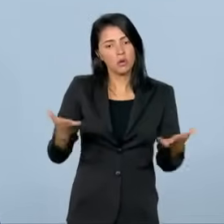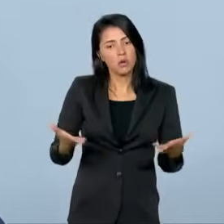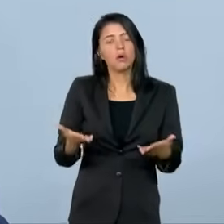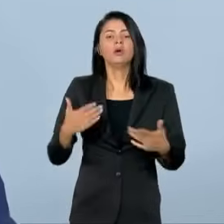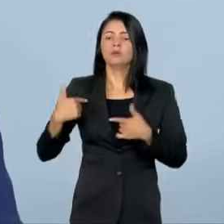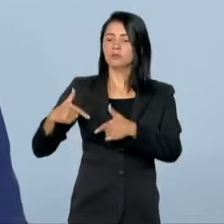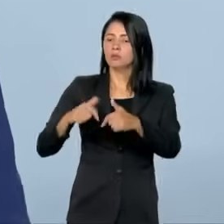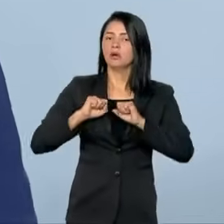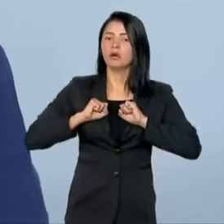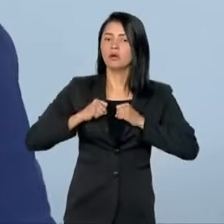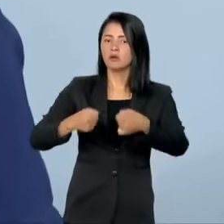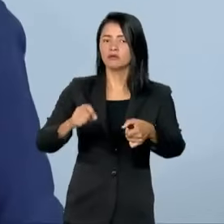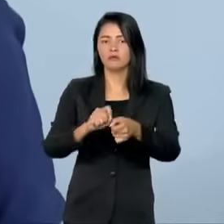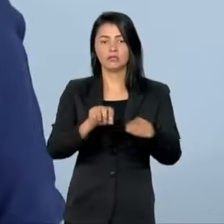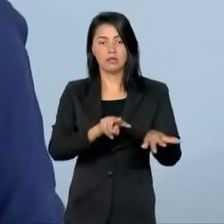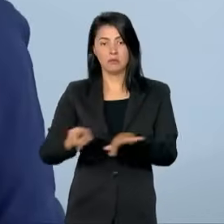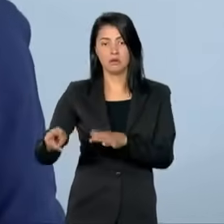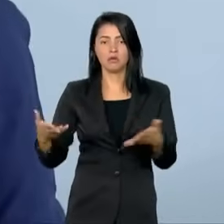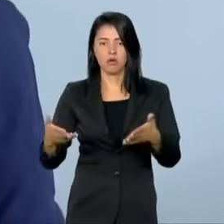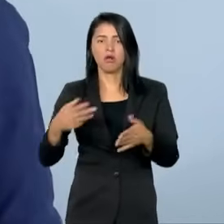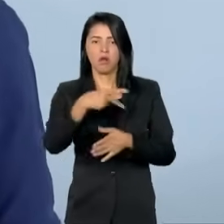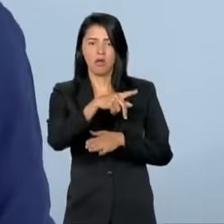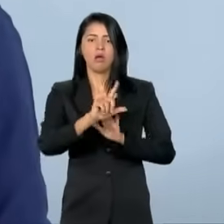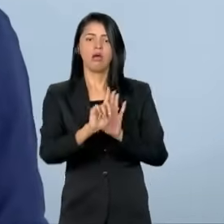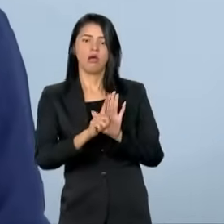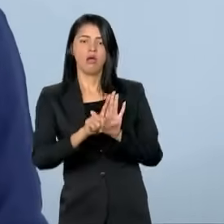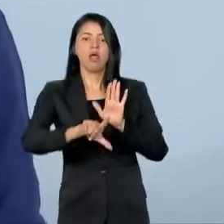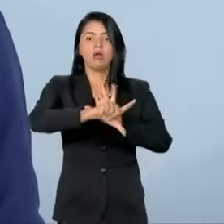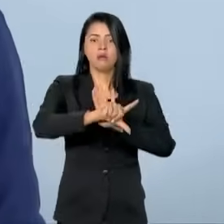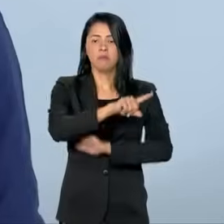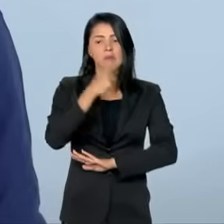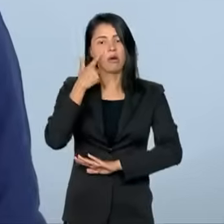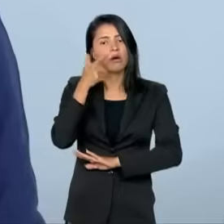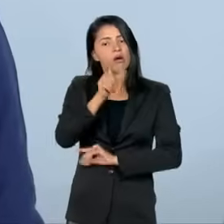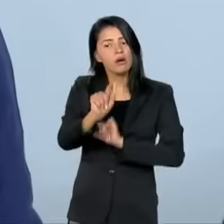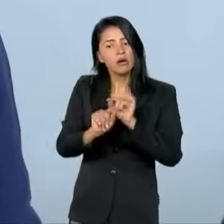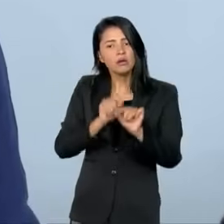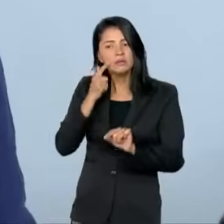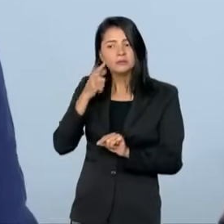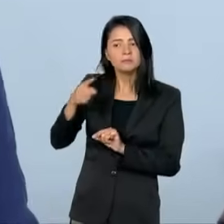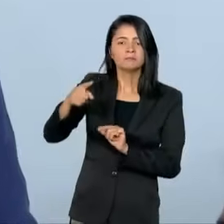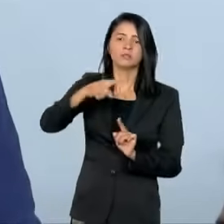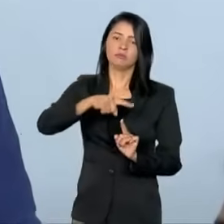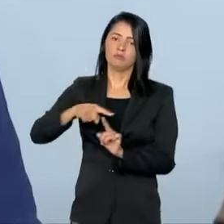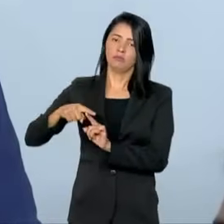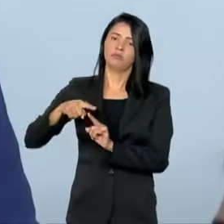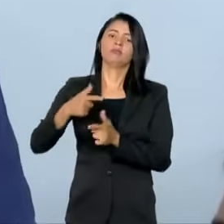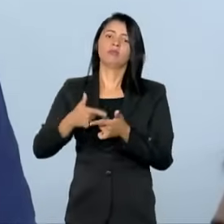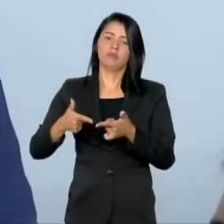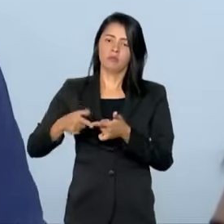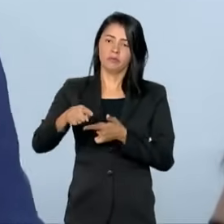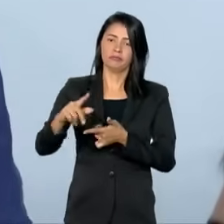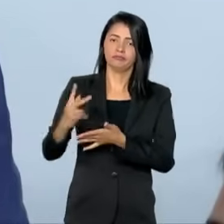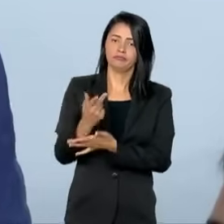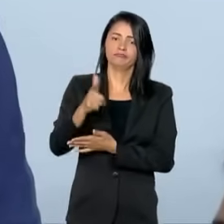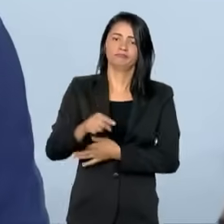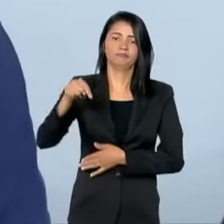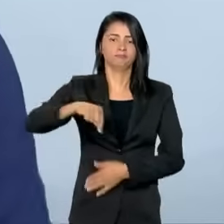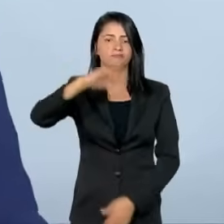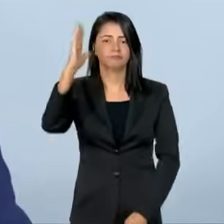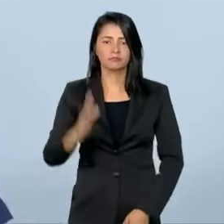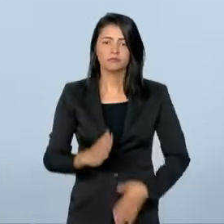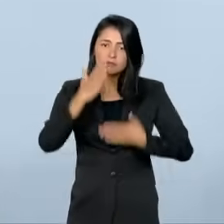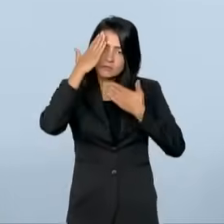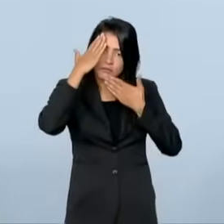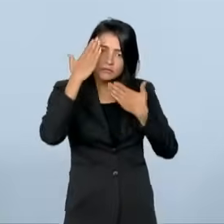o trabalho duro que será feito essa semana legislativo para saudarmos, sanarmos esse tipo de problema que existe recorrentemente no Brasil. Muito obrigado.